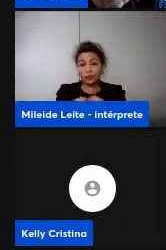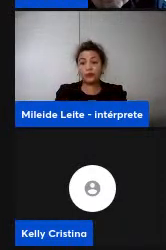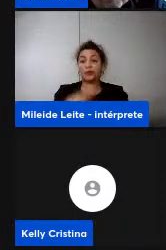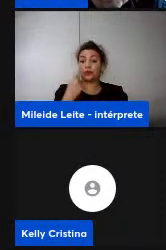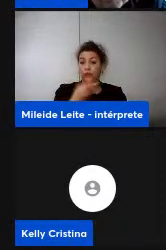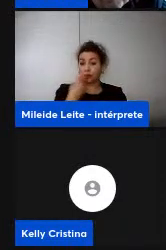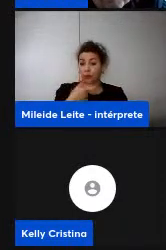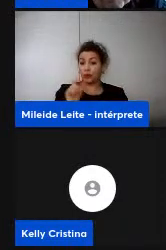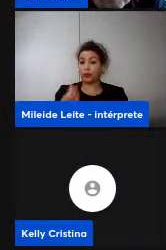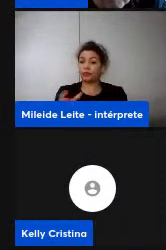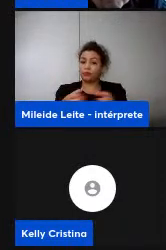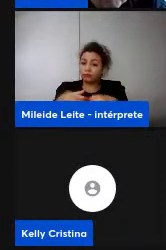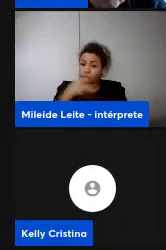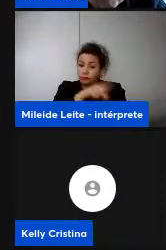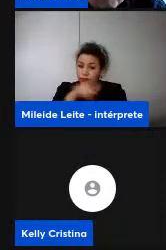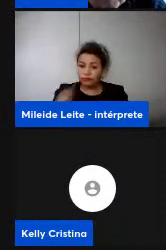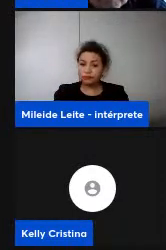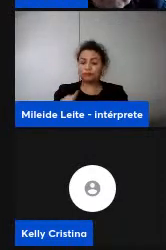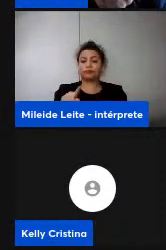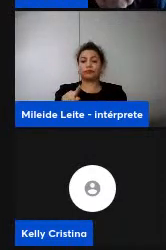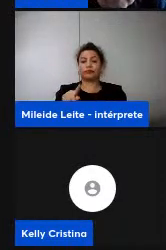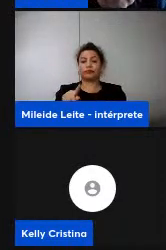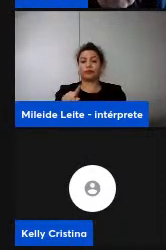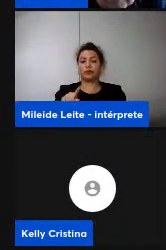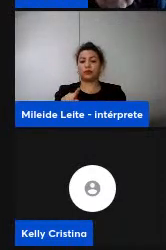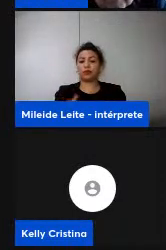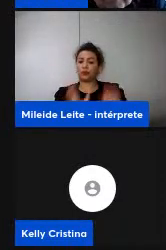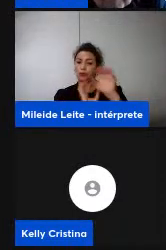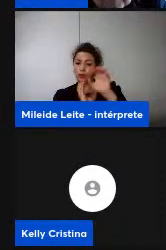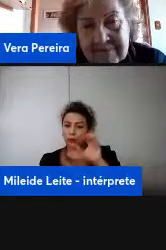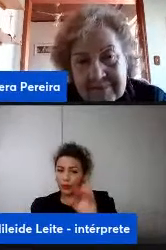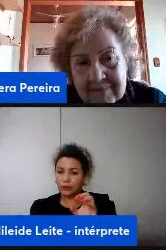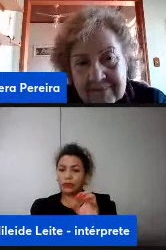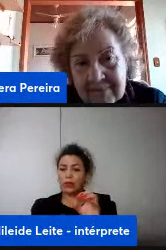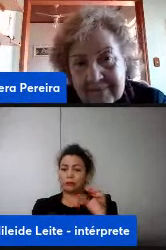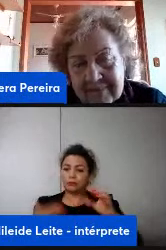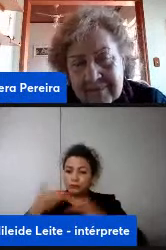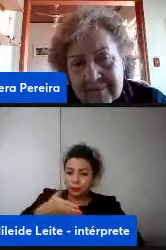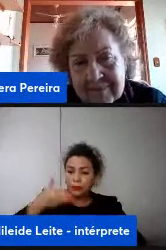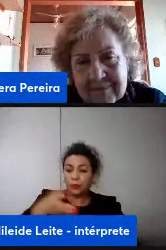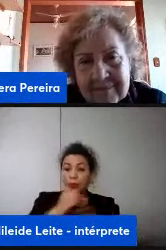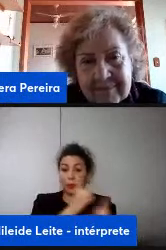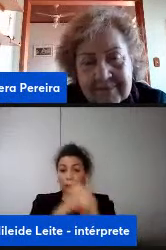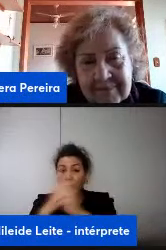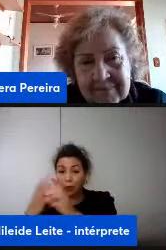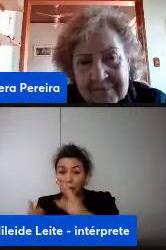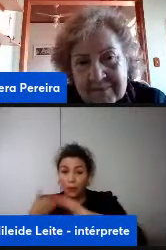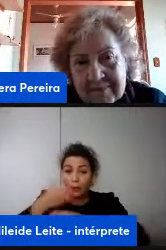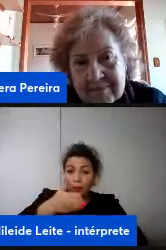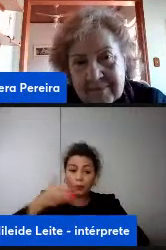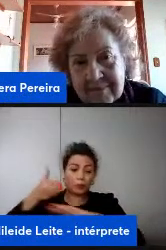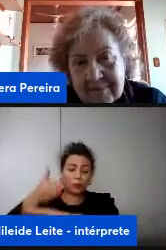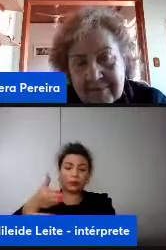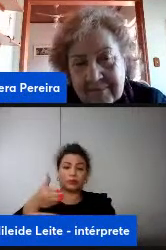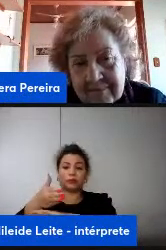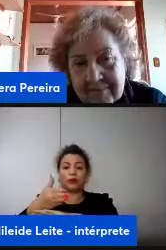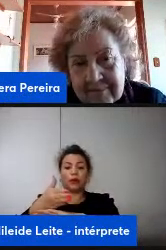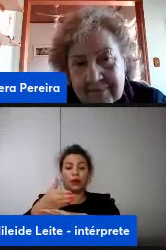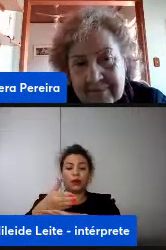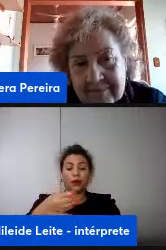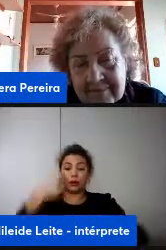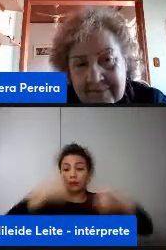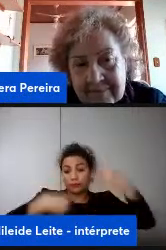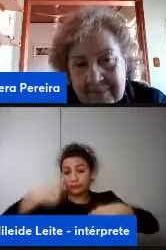os professores são privilegiados de estarem nesse encontro, né, e de participar de uma discussão